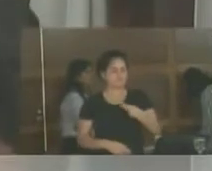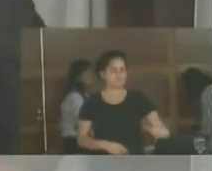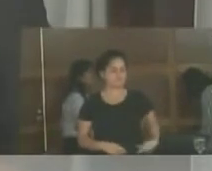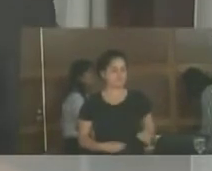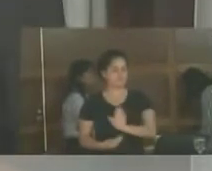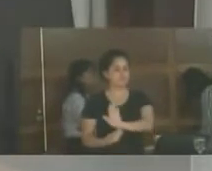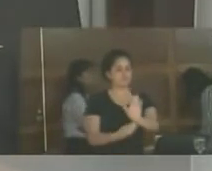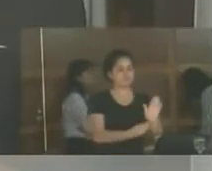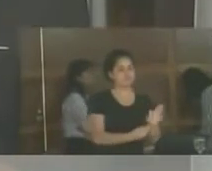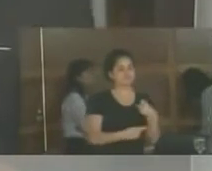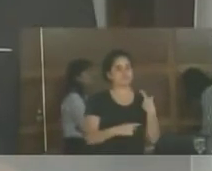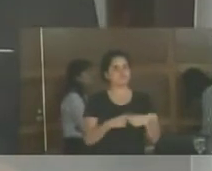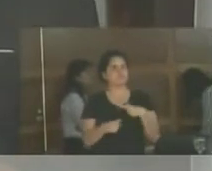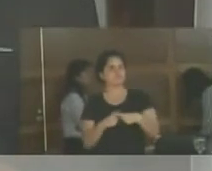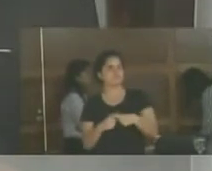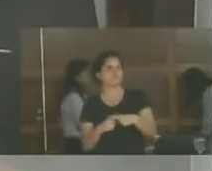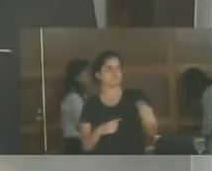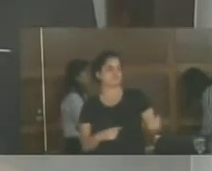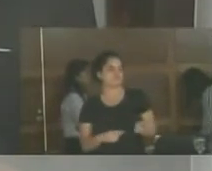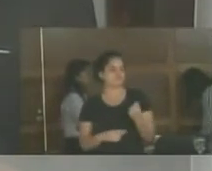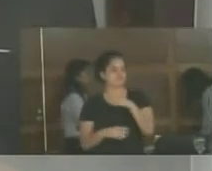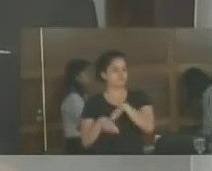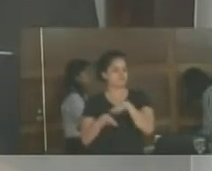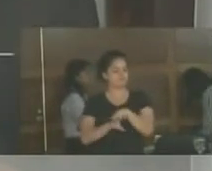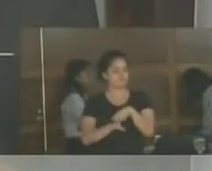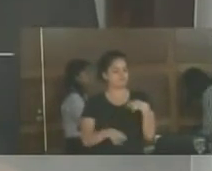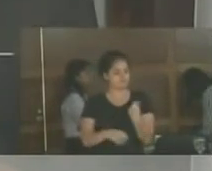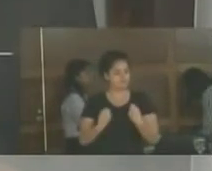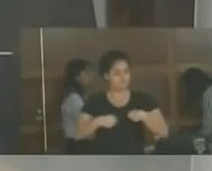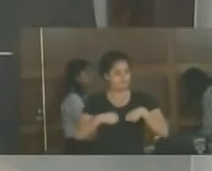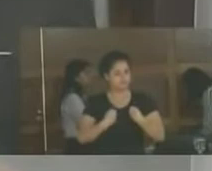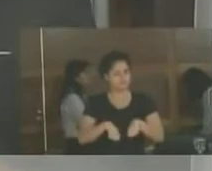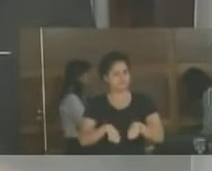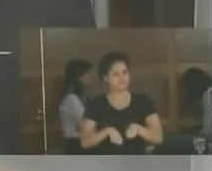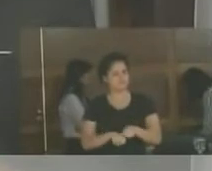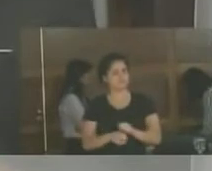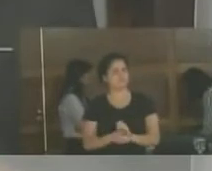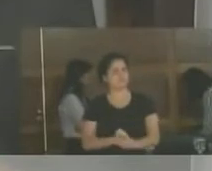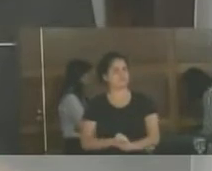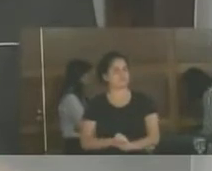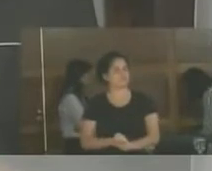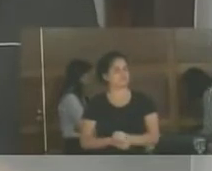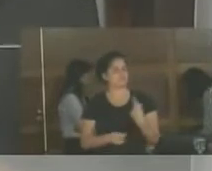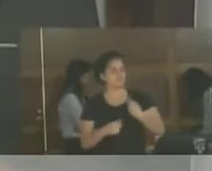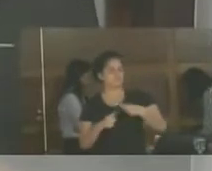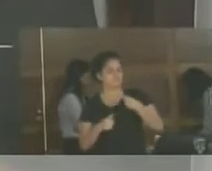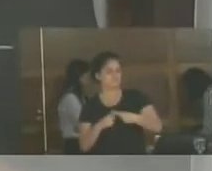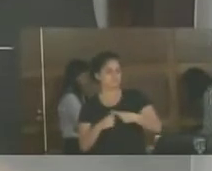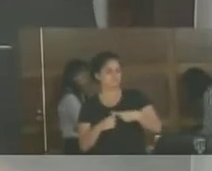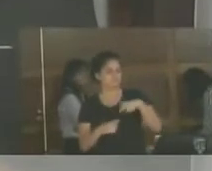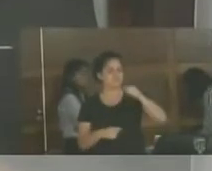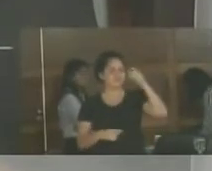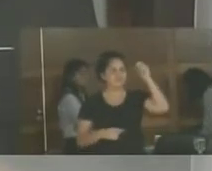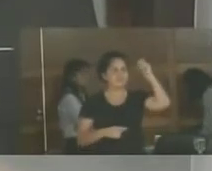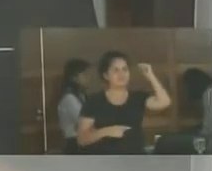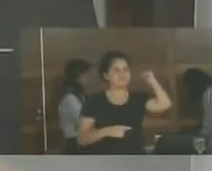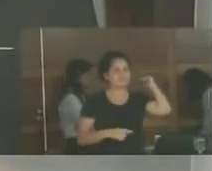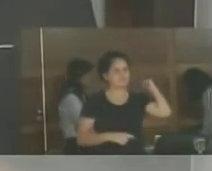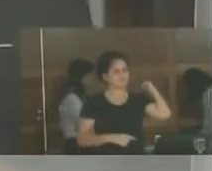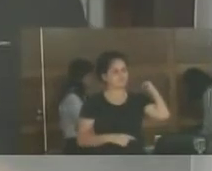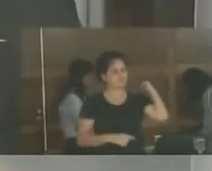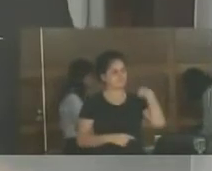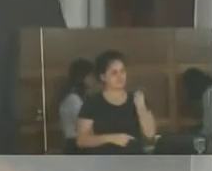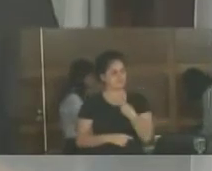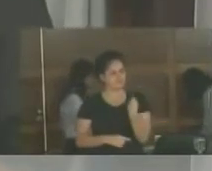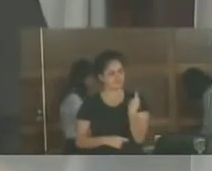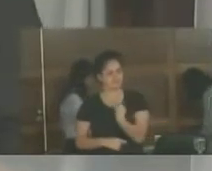ele, porque o investimento no turismo é que nós precisamos, vereador Flavinho. Porque há décadas,